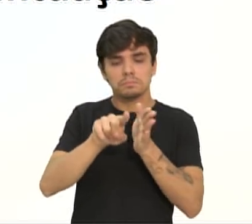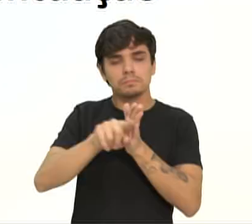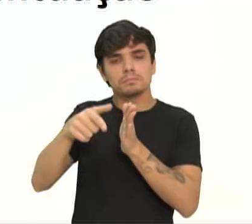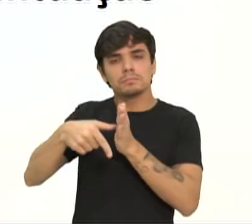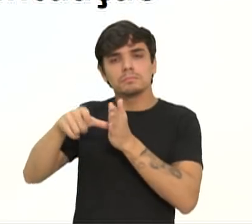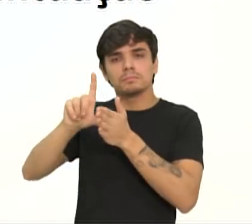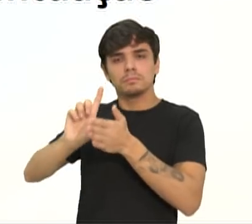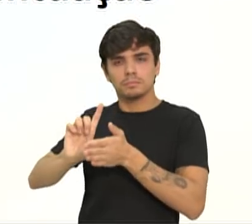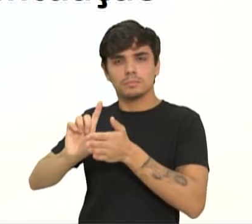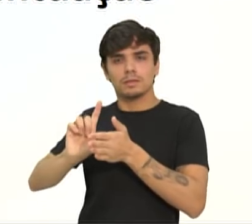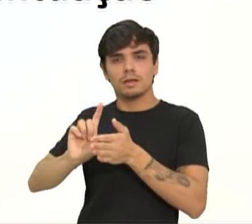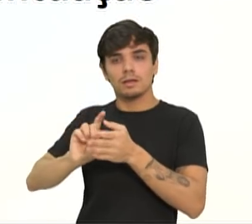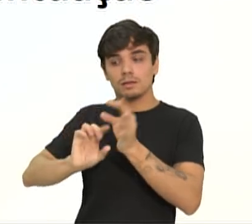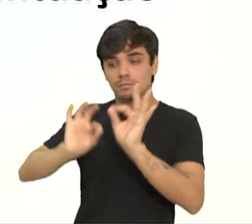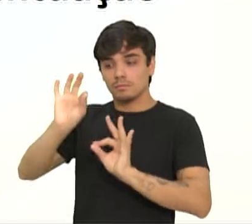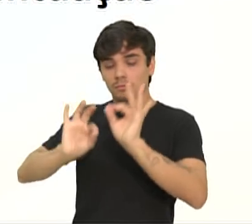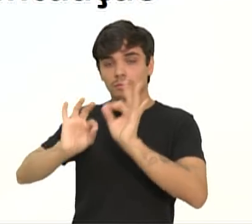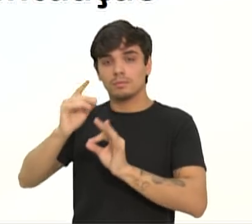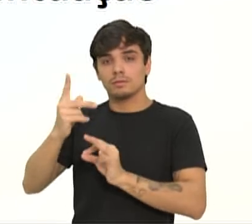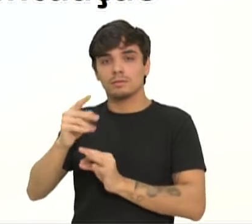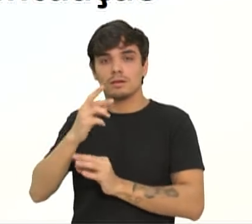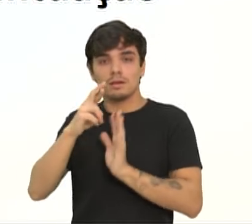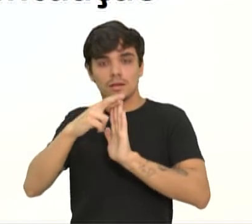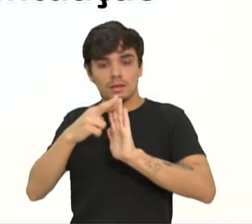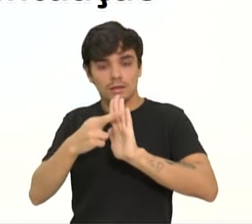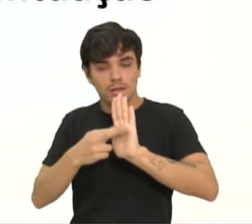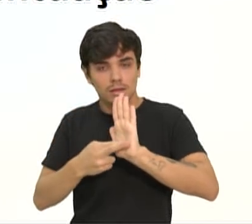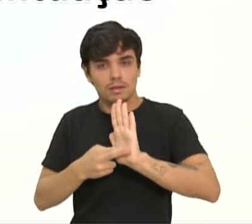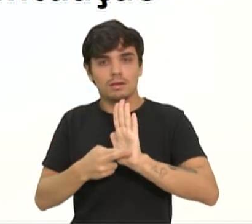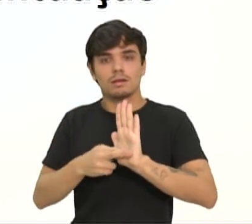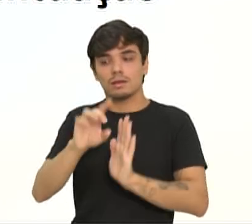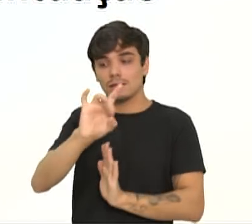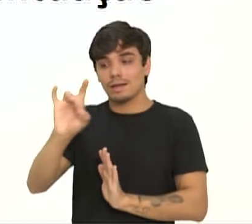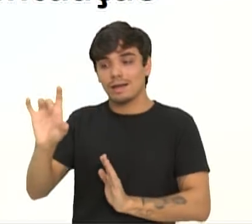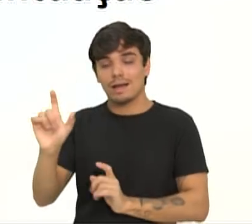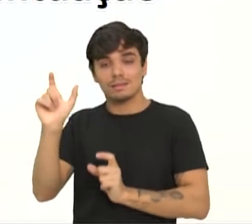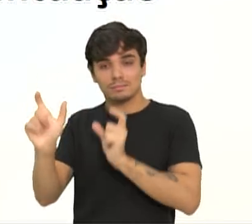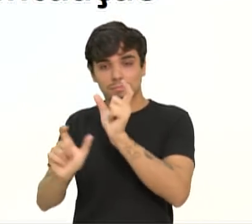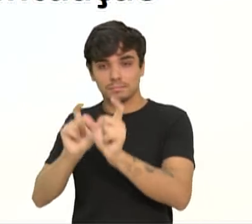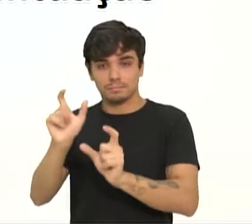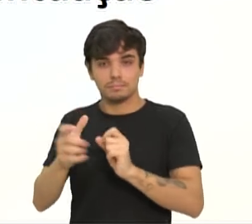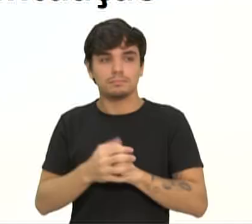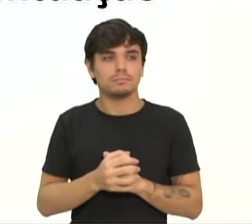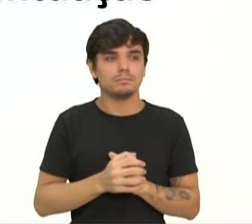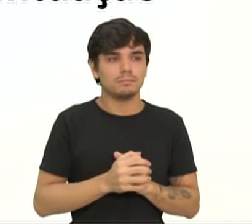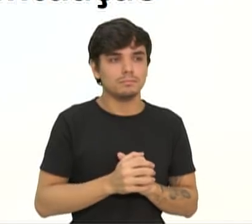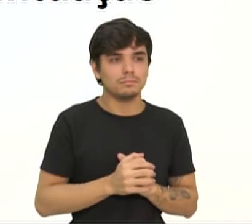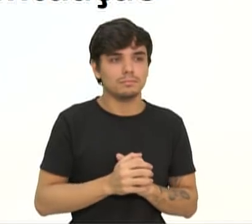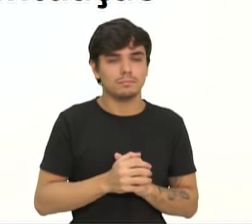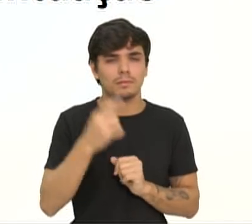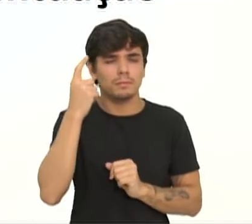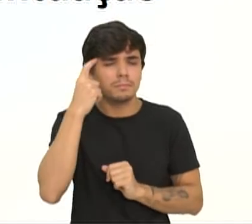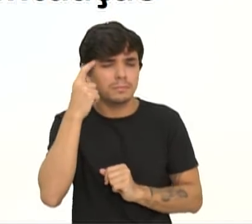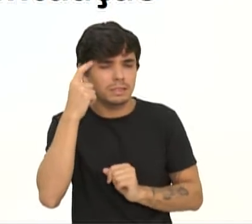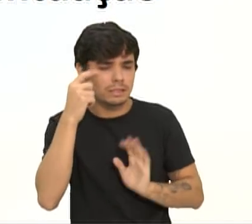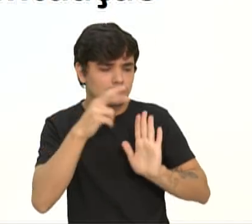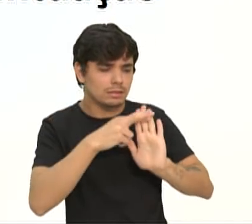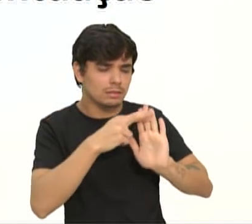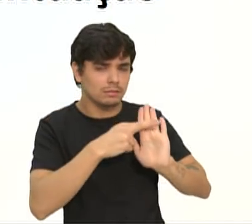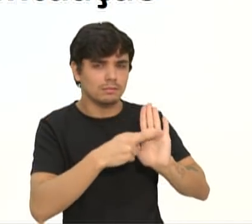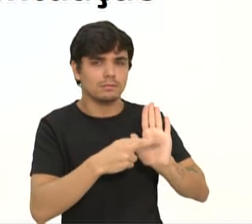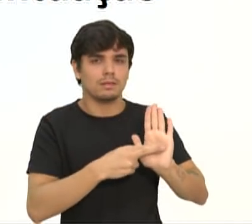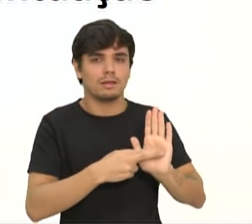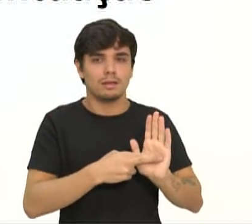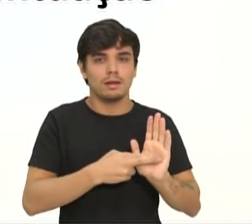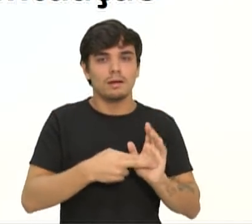anteriores, formule a regra de acentuação dessas palavras. Então, deduza a regra. Preste atenção no quadro,